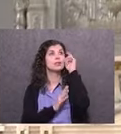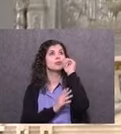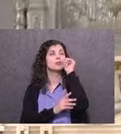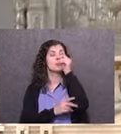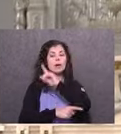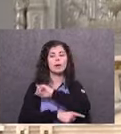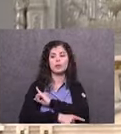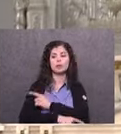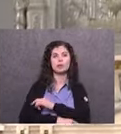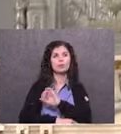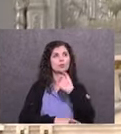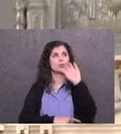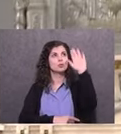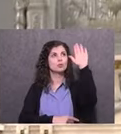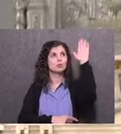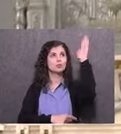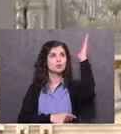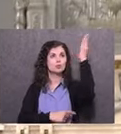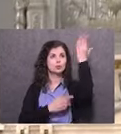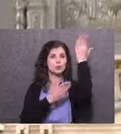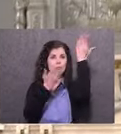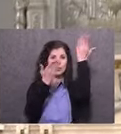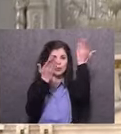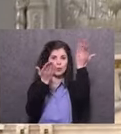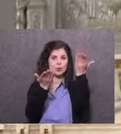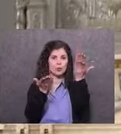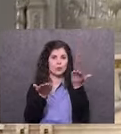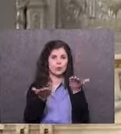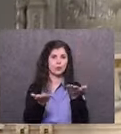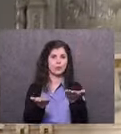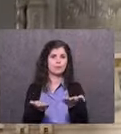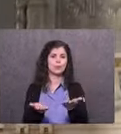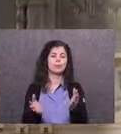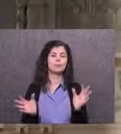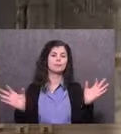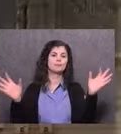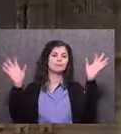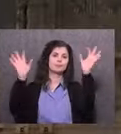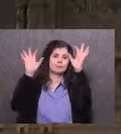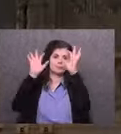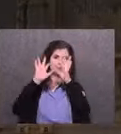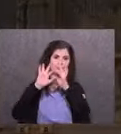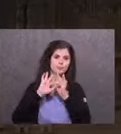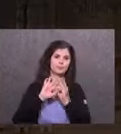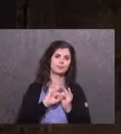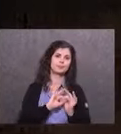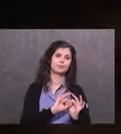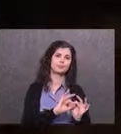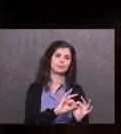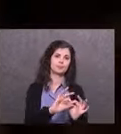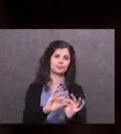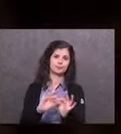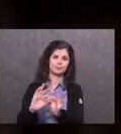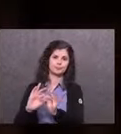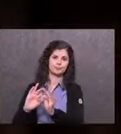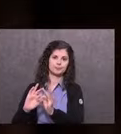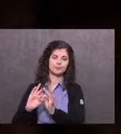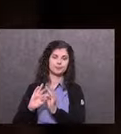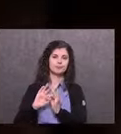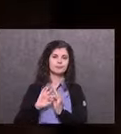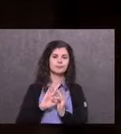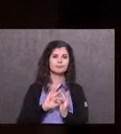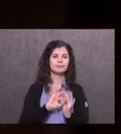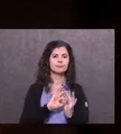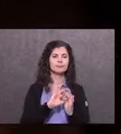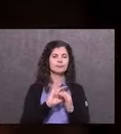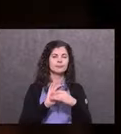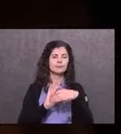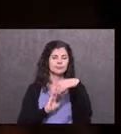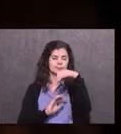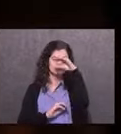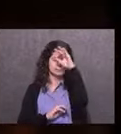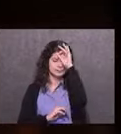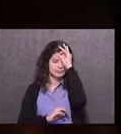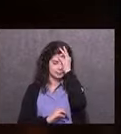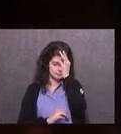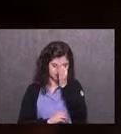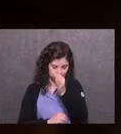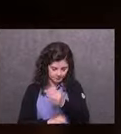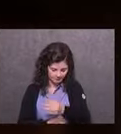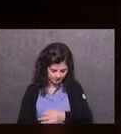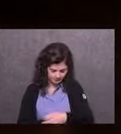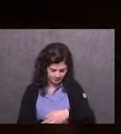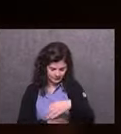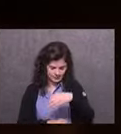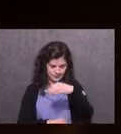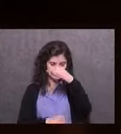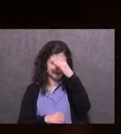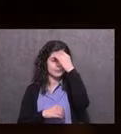Pai Todo-Poderoso, na unidade do Espírito Santo, toda